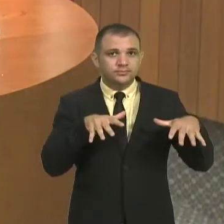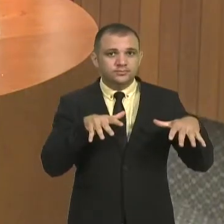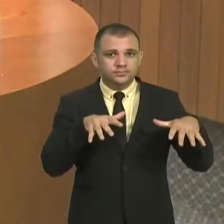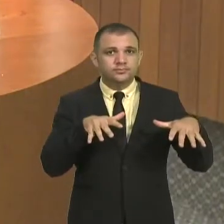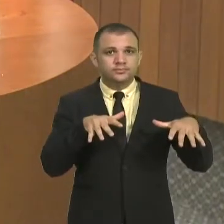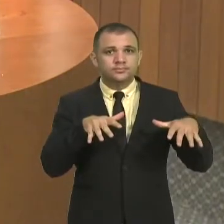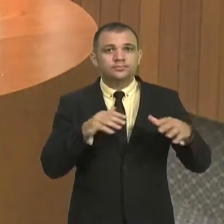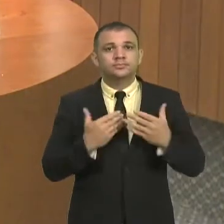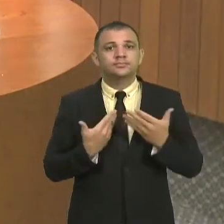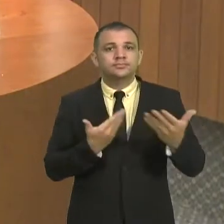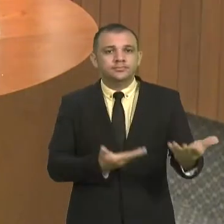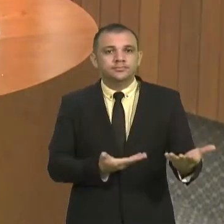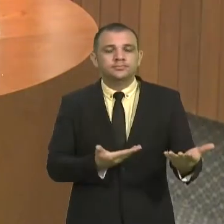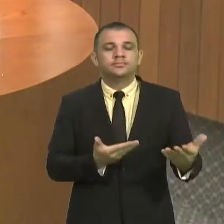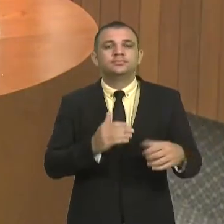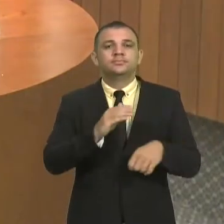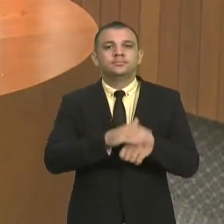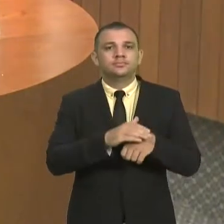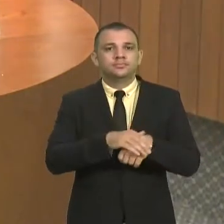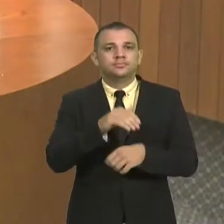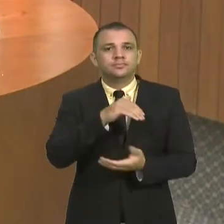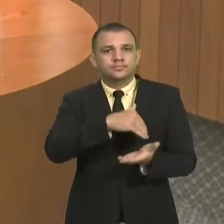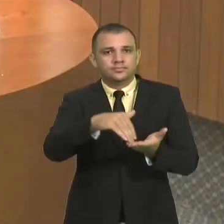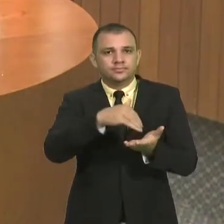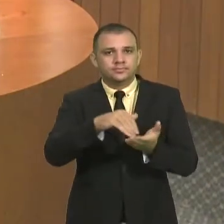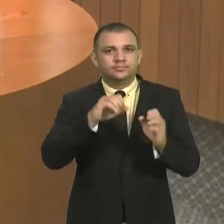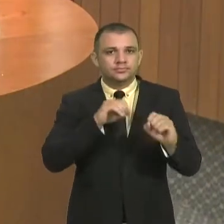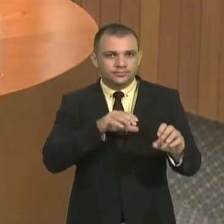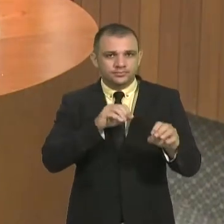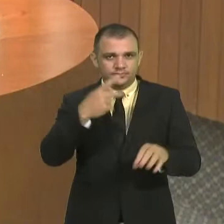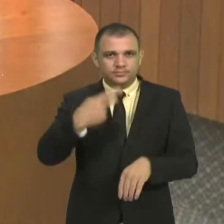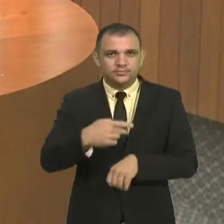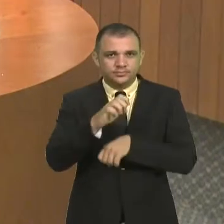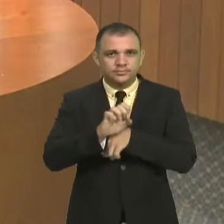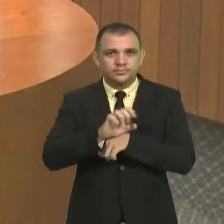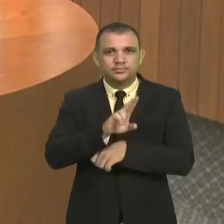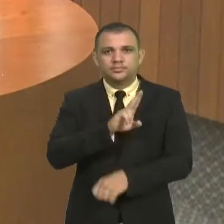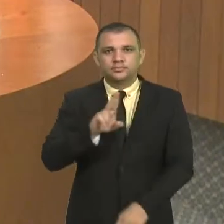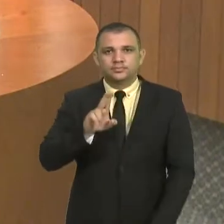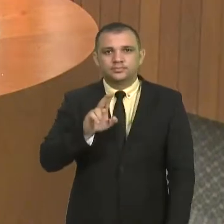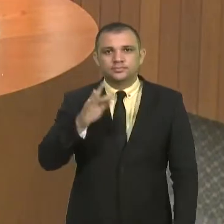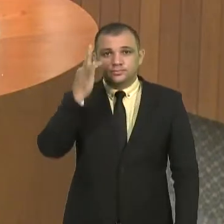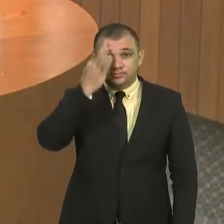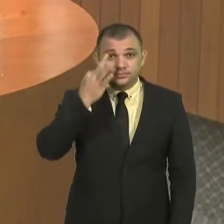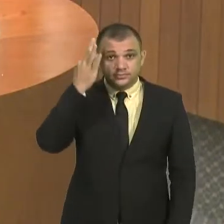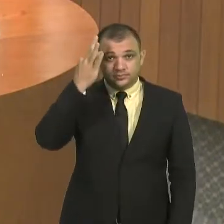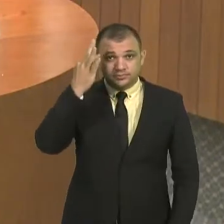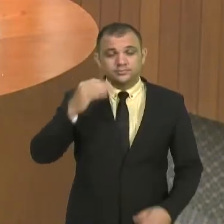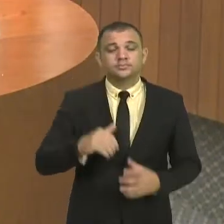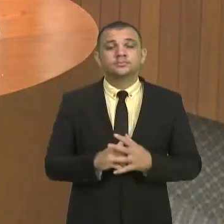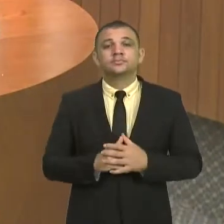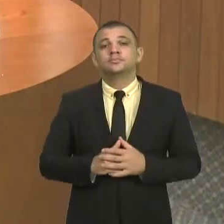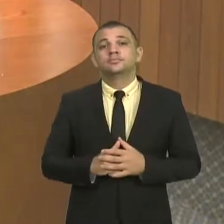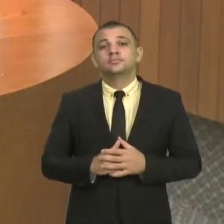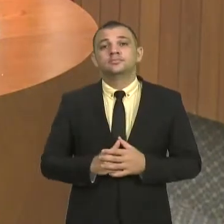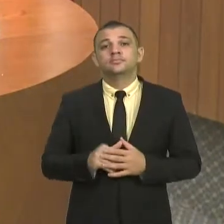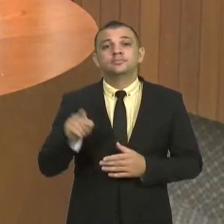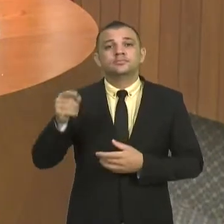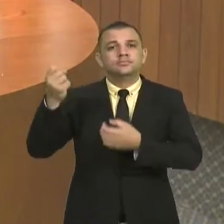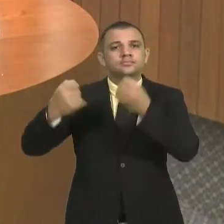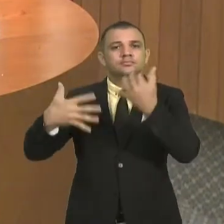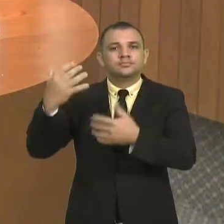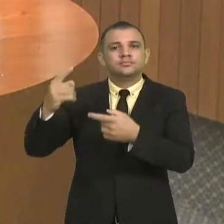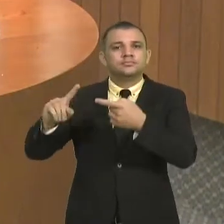fomos pelo senhor secretário de Educação do Estado, doutor Felipe Camarão, para tratar primeiro